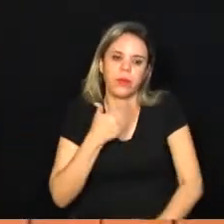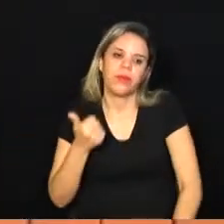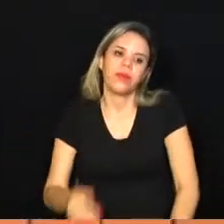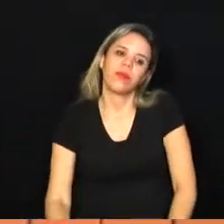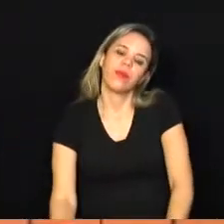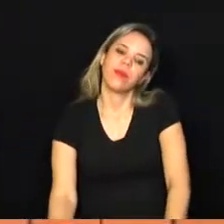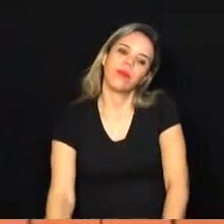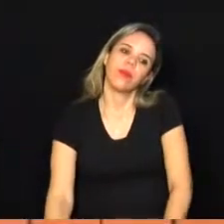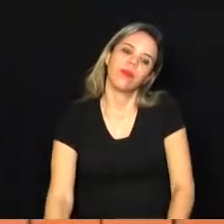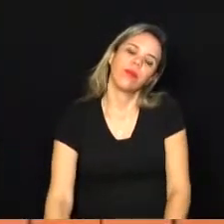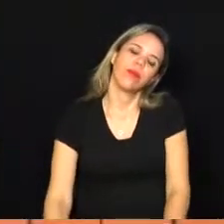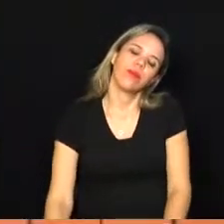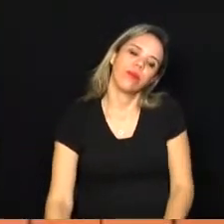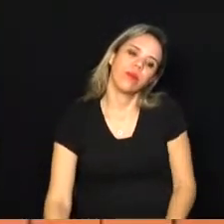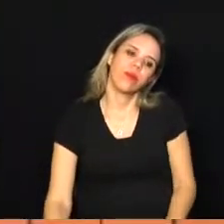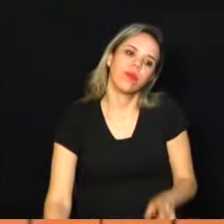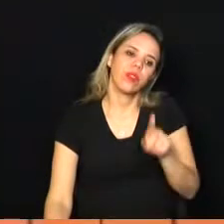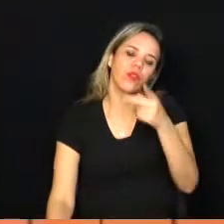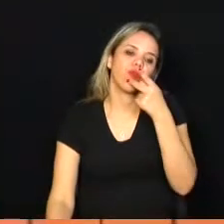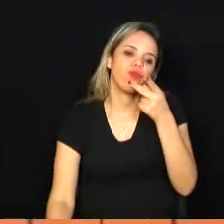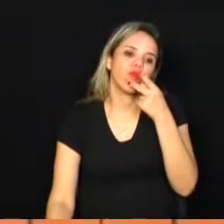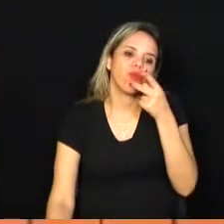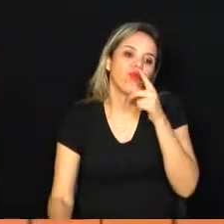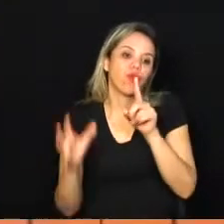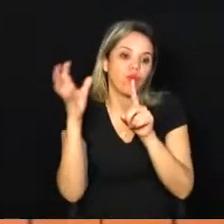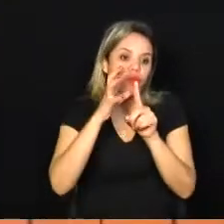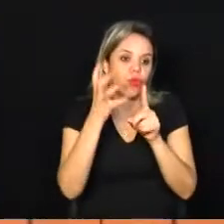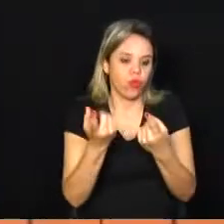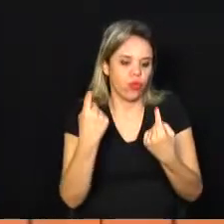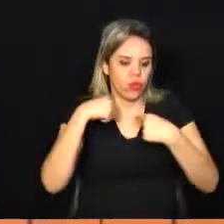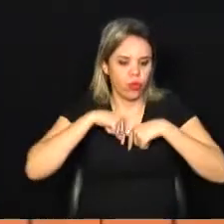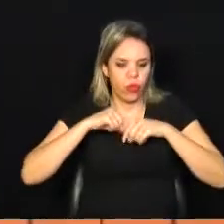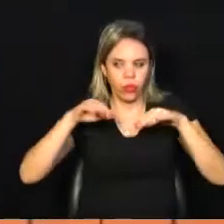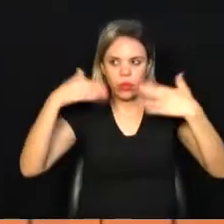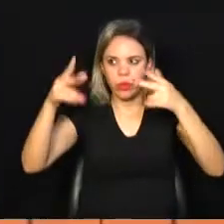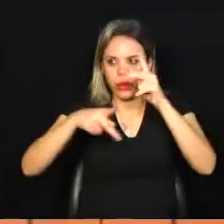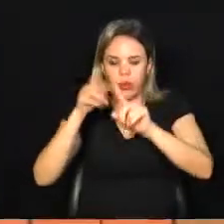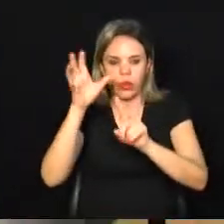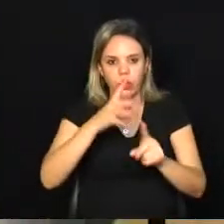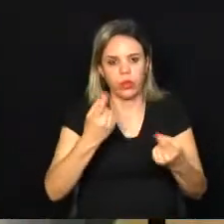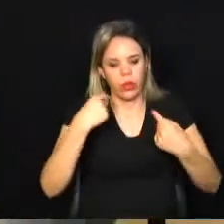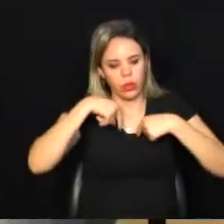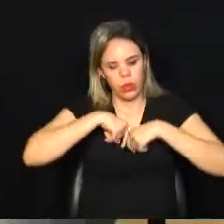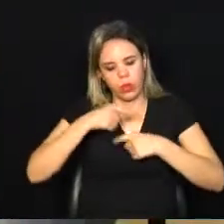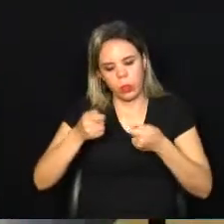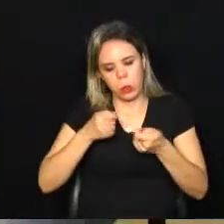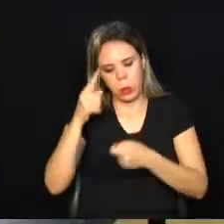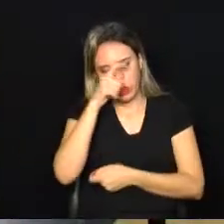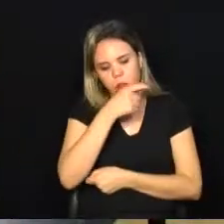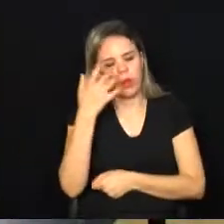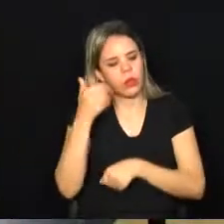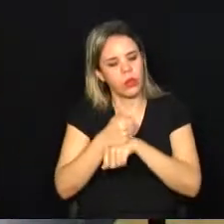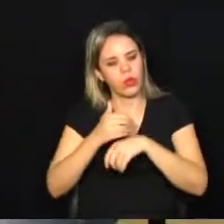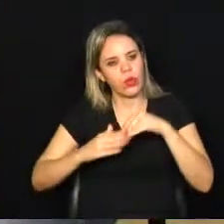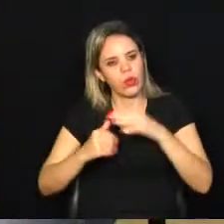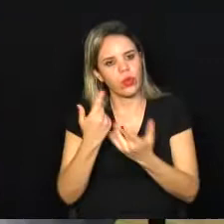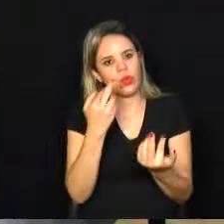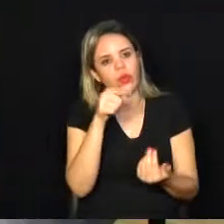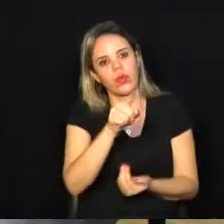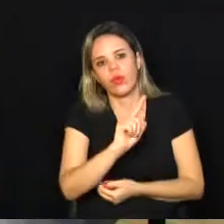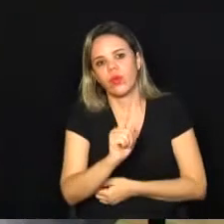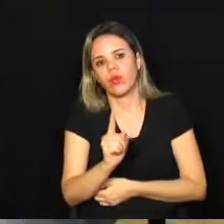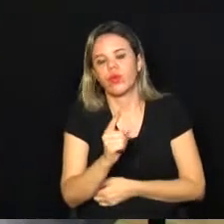diferente. E Larissa, você estava falando dessa pressão interna e externa, a interna é mais difícil de lidar para profissionais como você ou